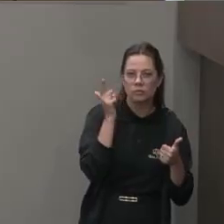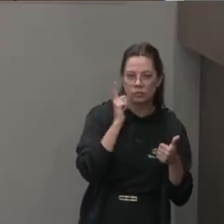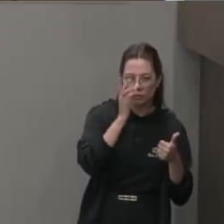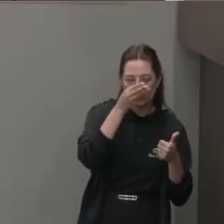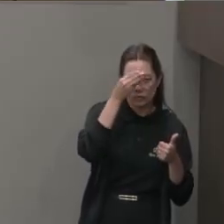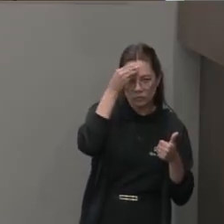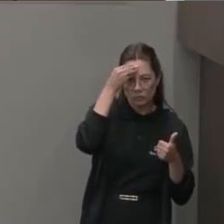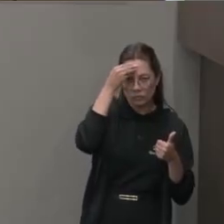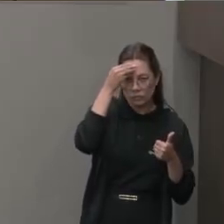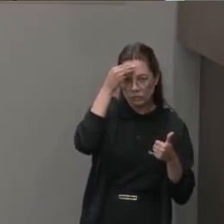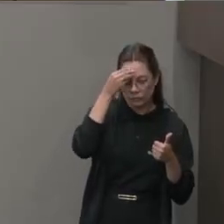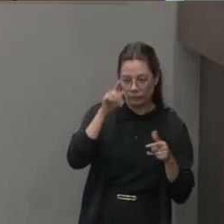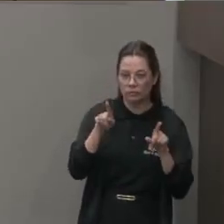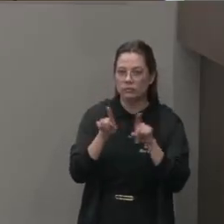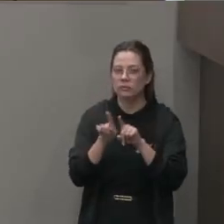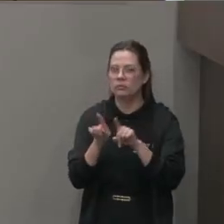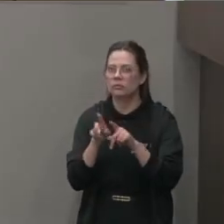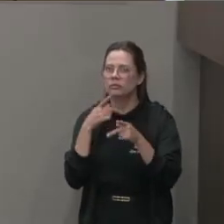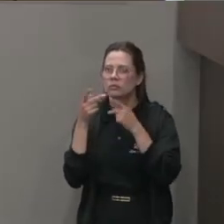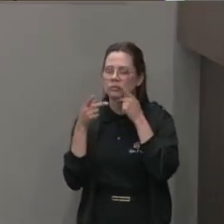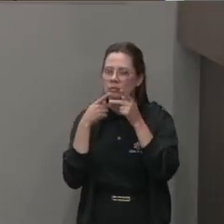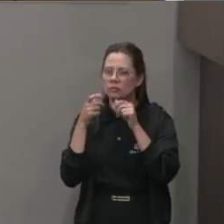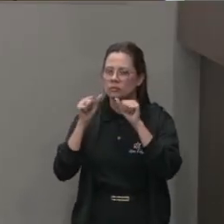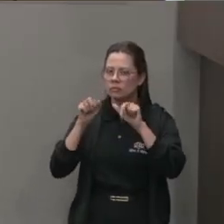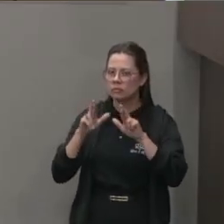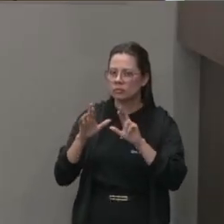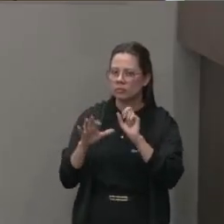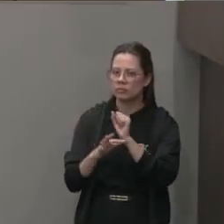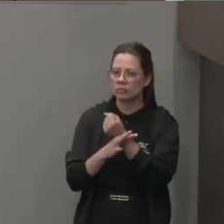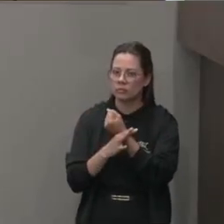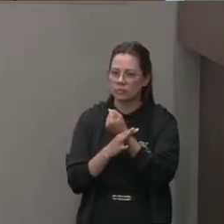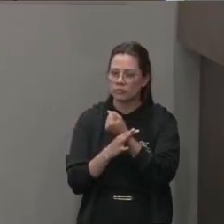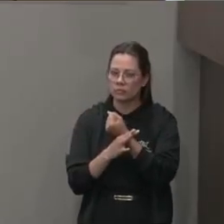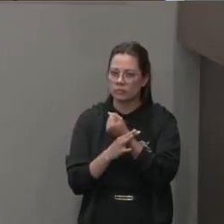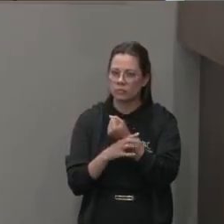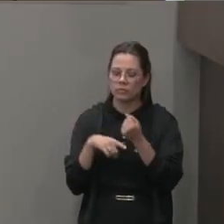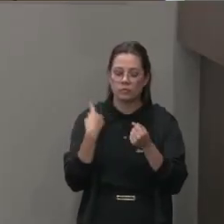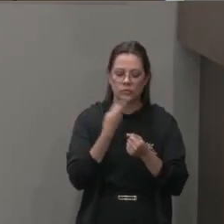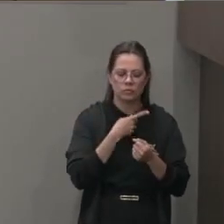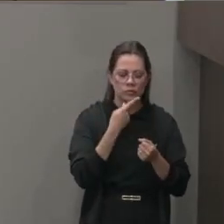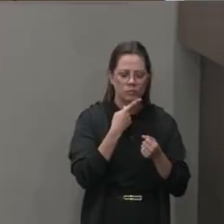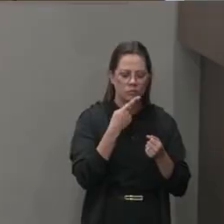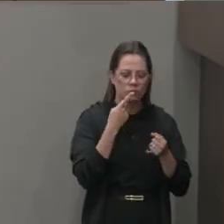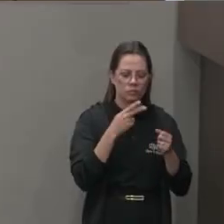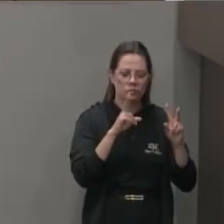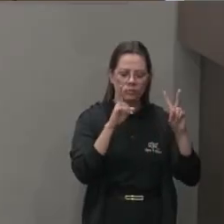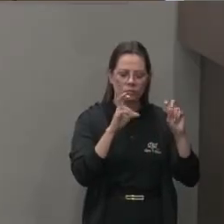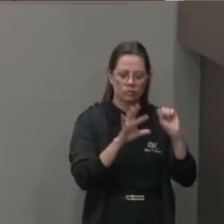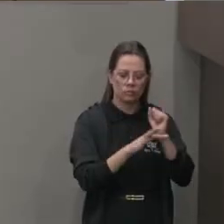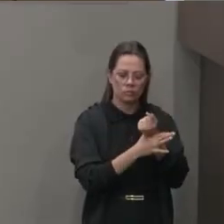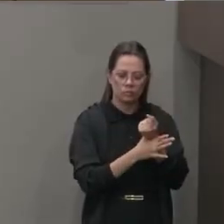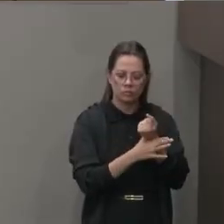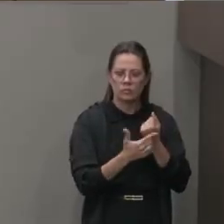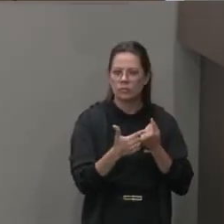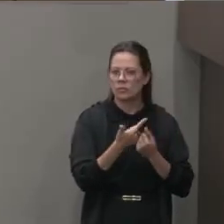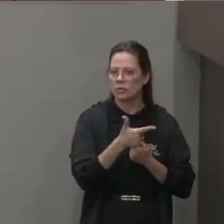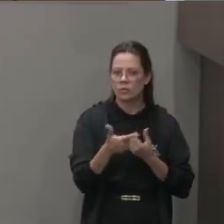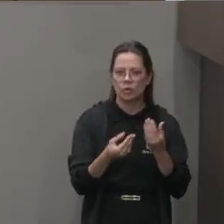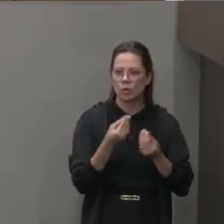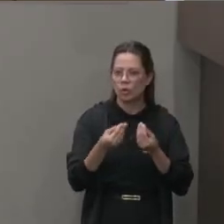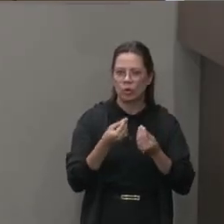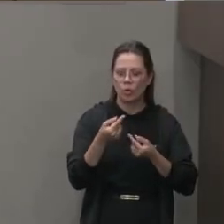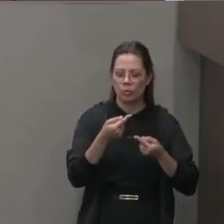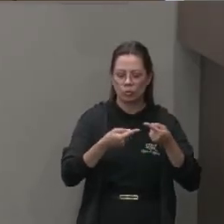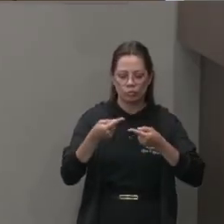entender? E estamos falando de segurança. Quando falamos de segurança, não podemos nem discutir. Nós temos